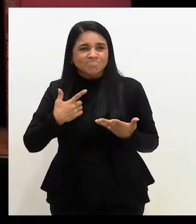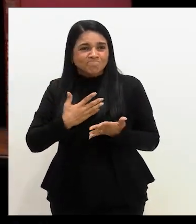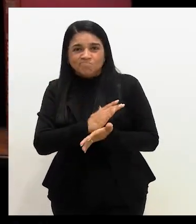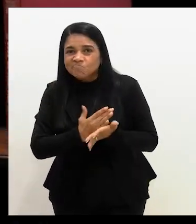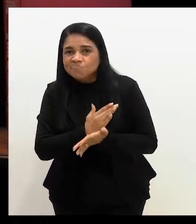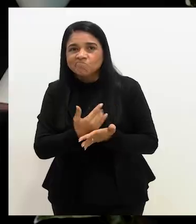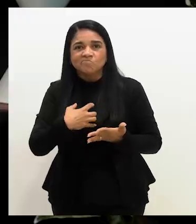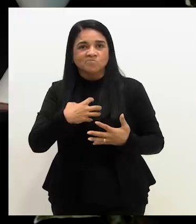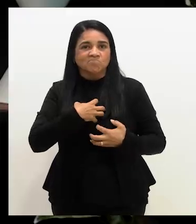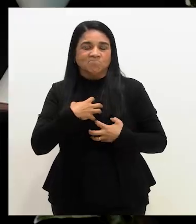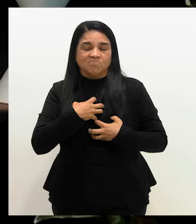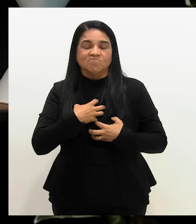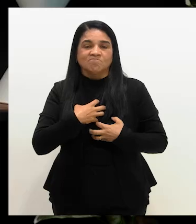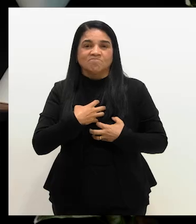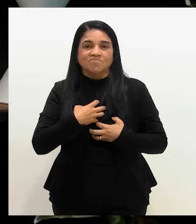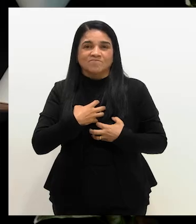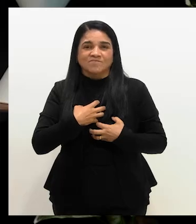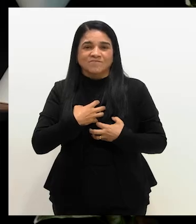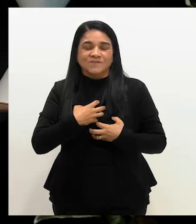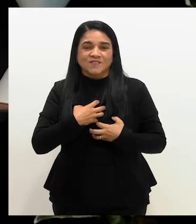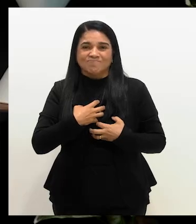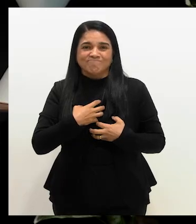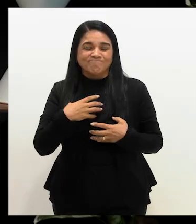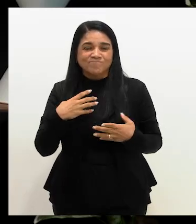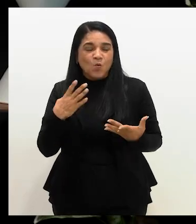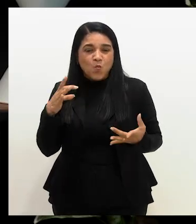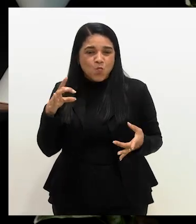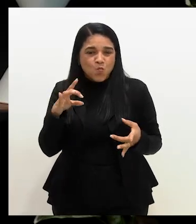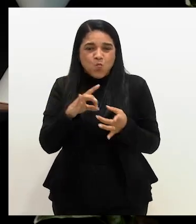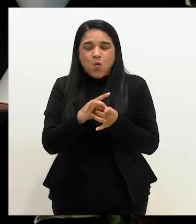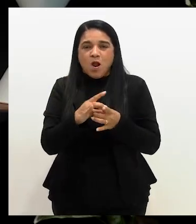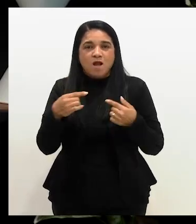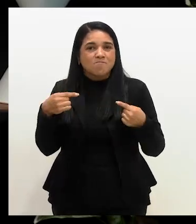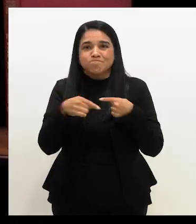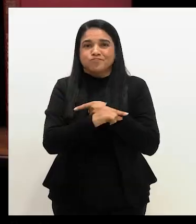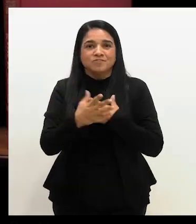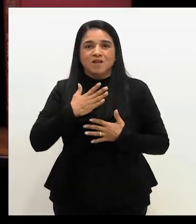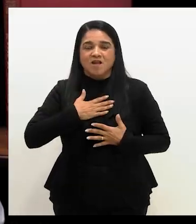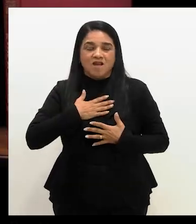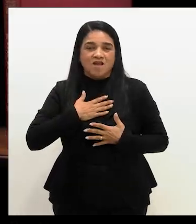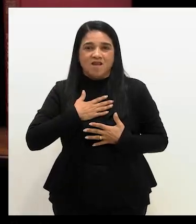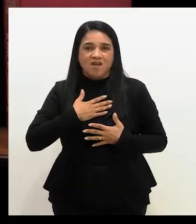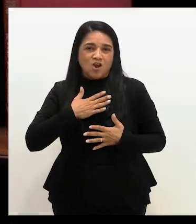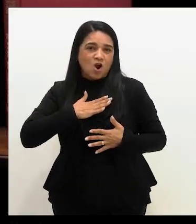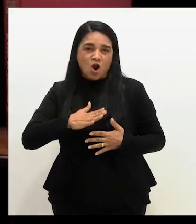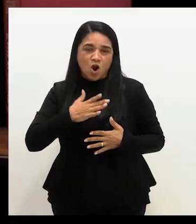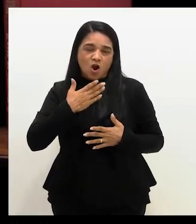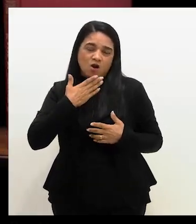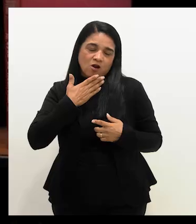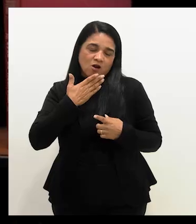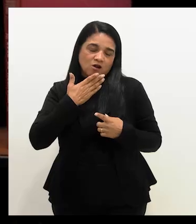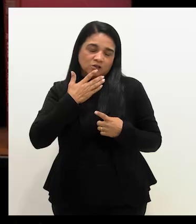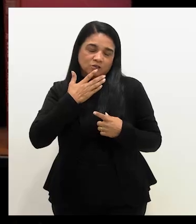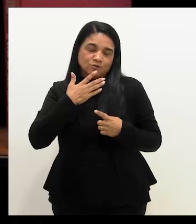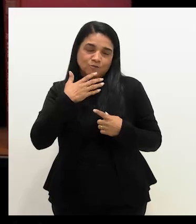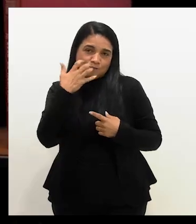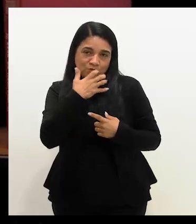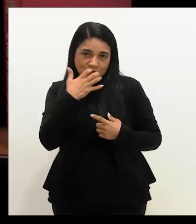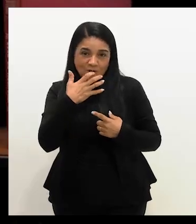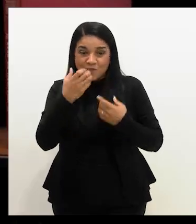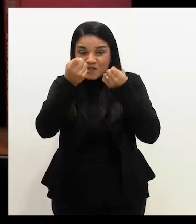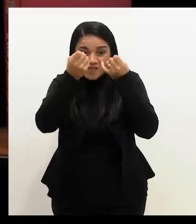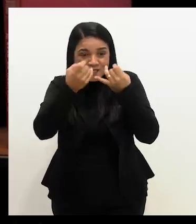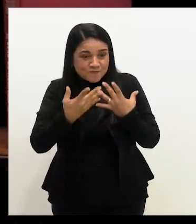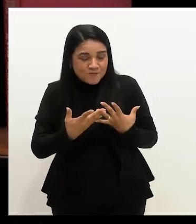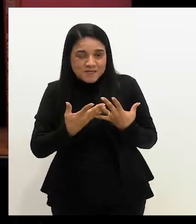esse som me faz mal, entende? Sejam sons repetitivos que não fazem parte da nossa natureza cotidiana e não fazem parte do nosso gosto musical, por exemplo.